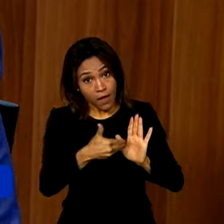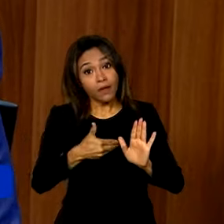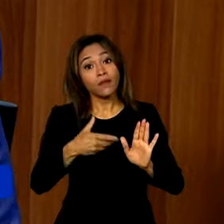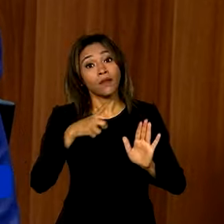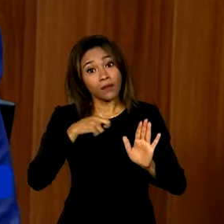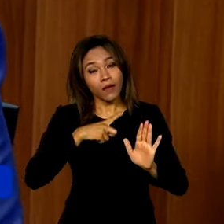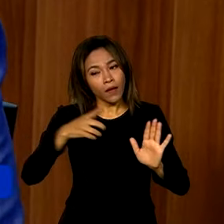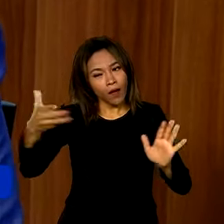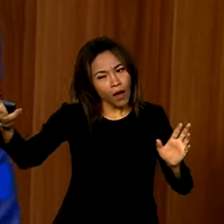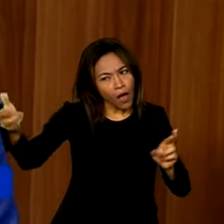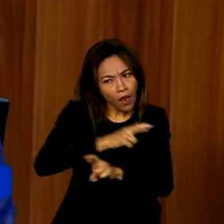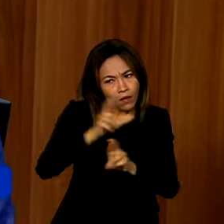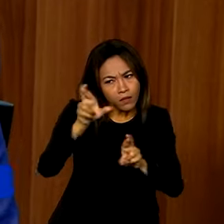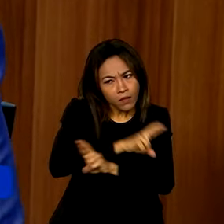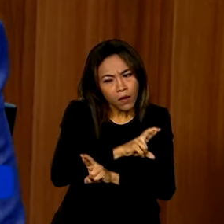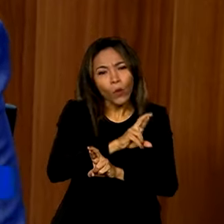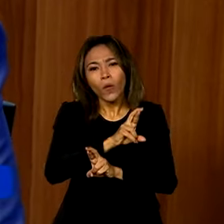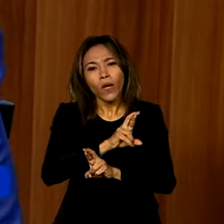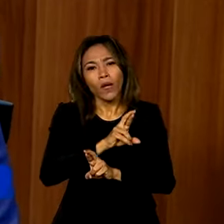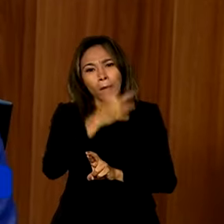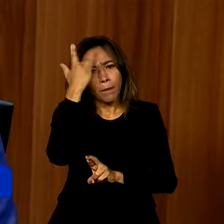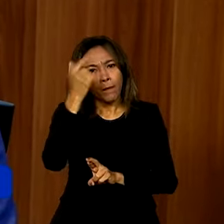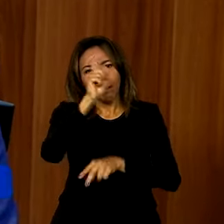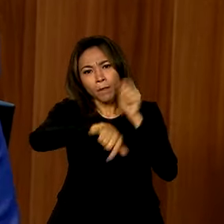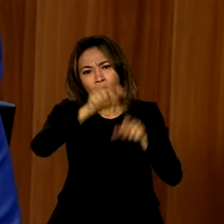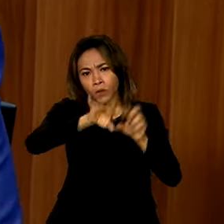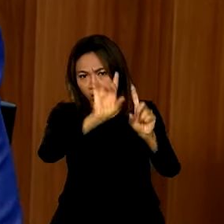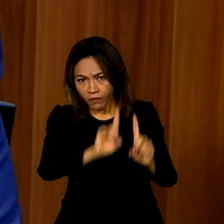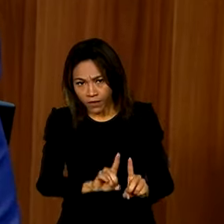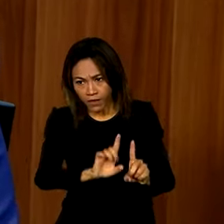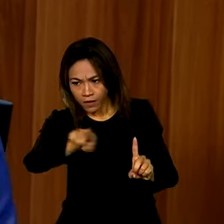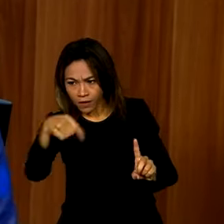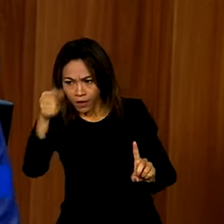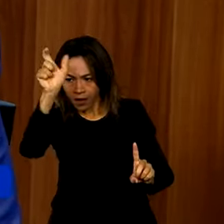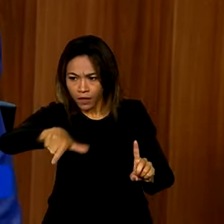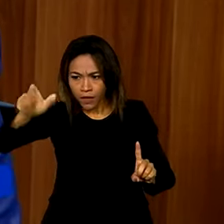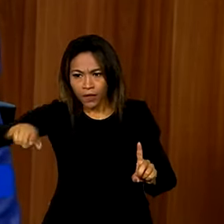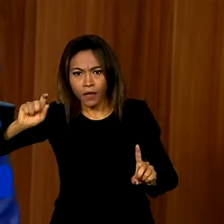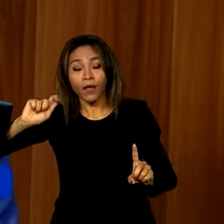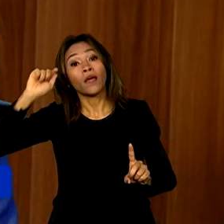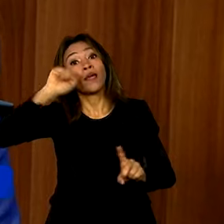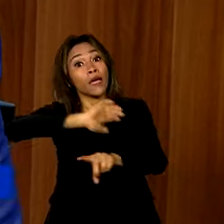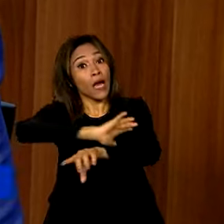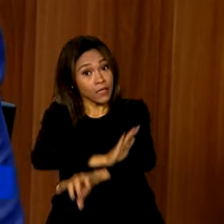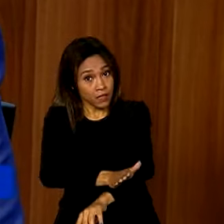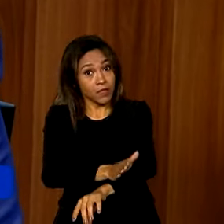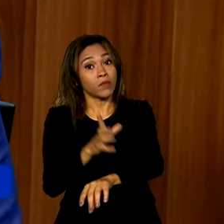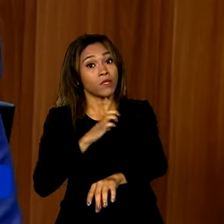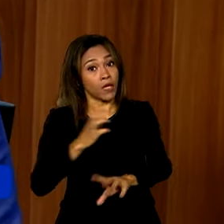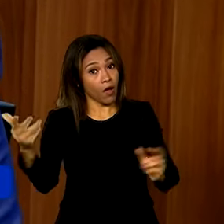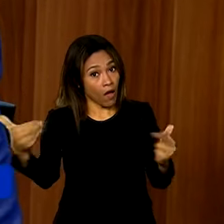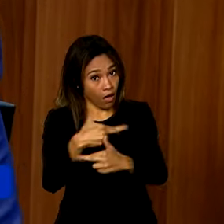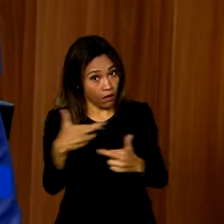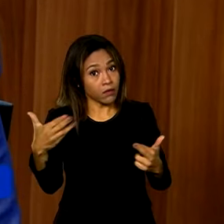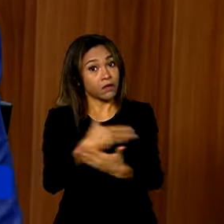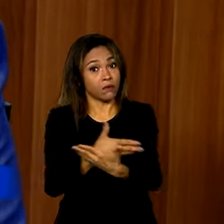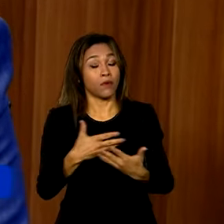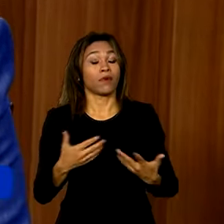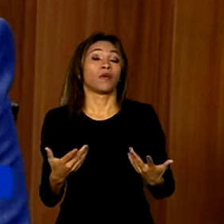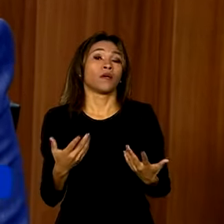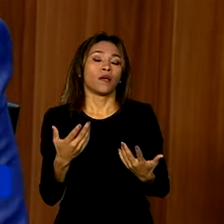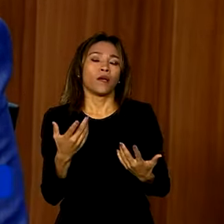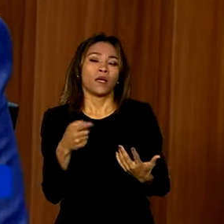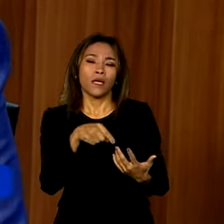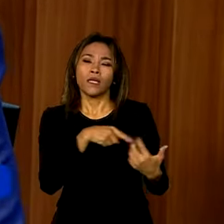entre racismo e pessoas com deficiência. Segundo alguns estudos, boa